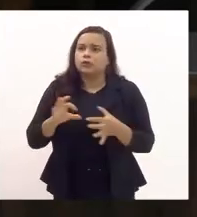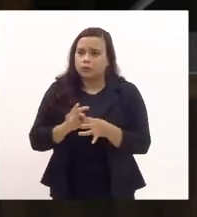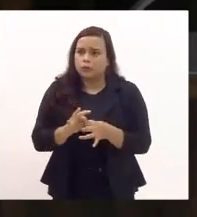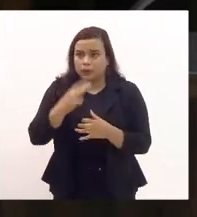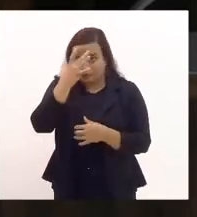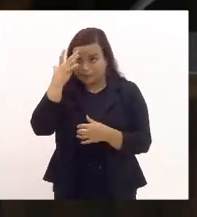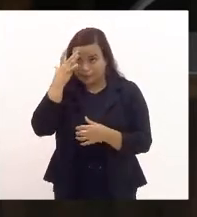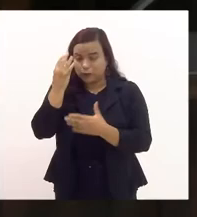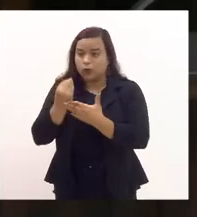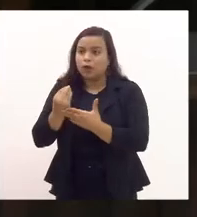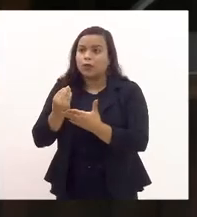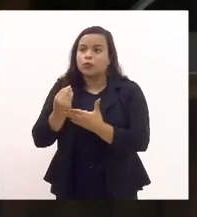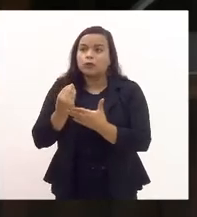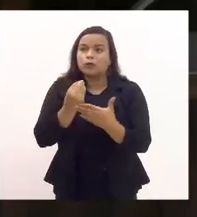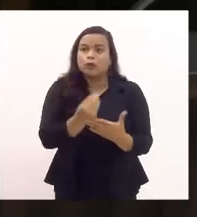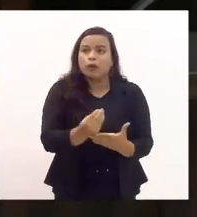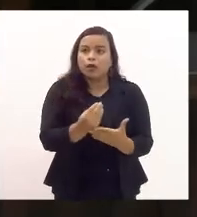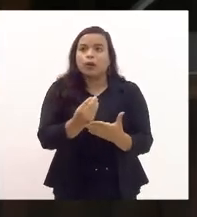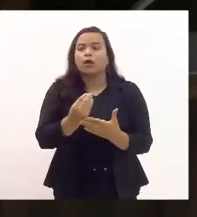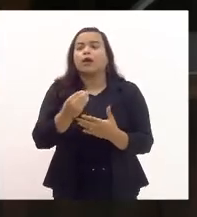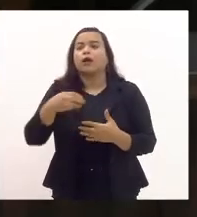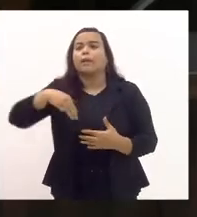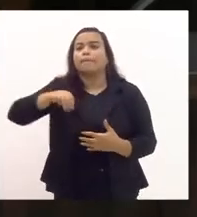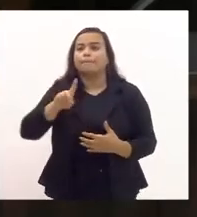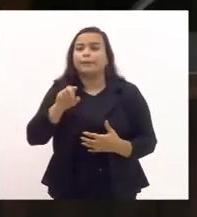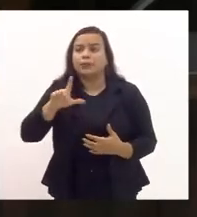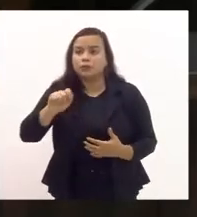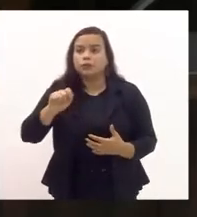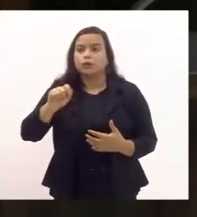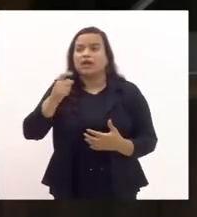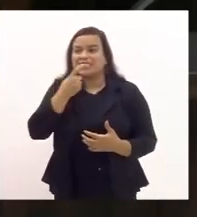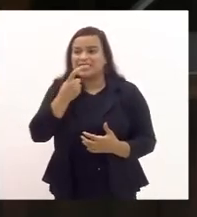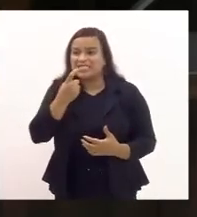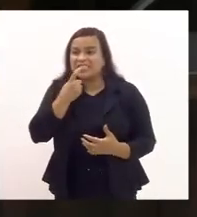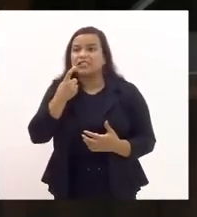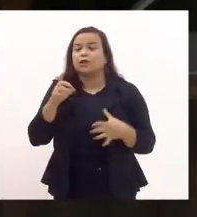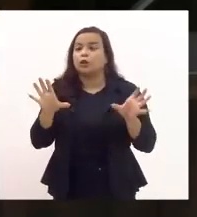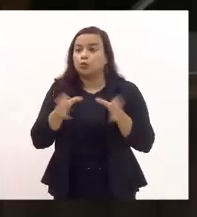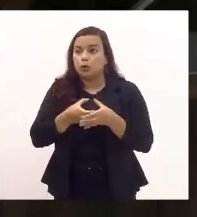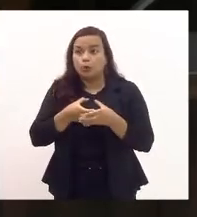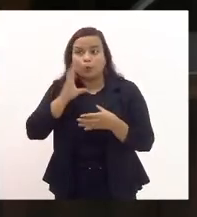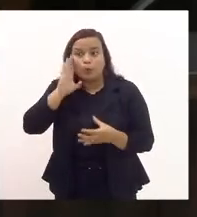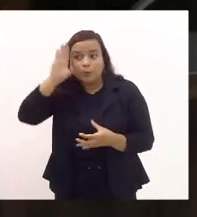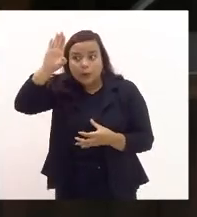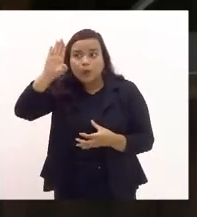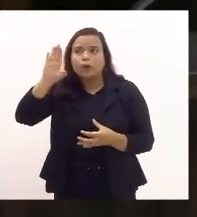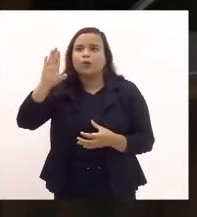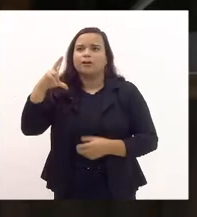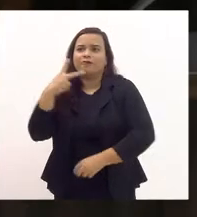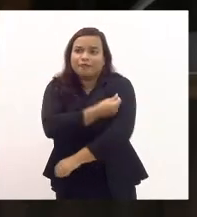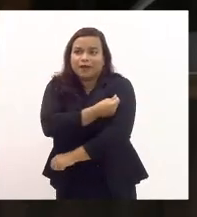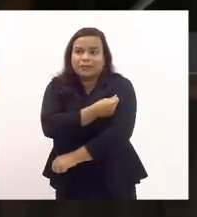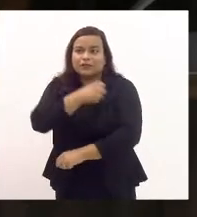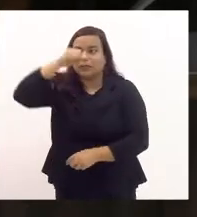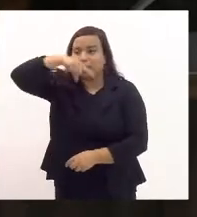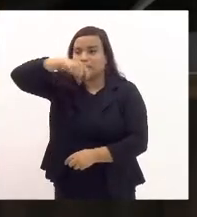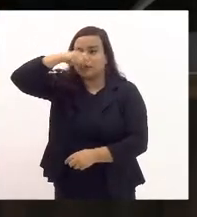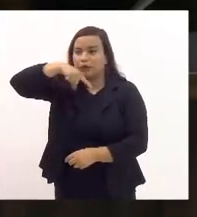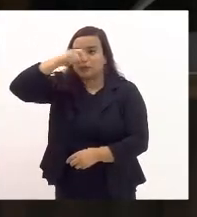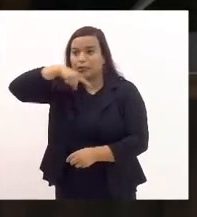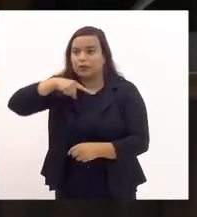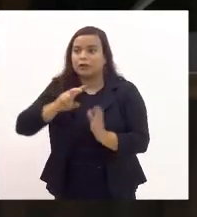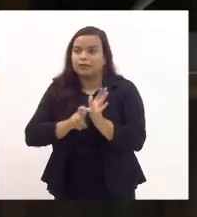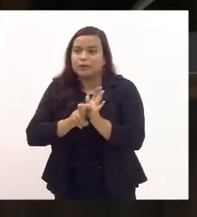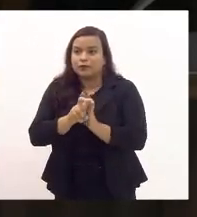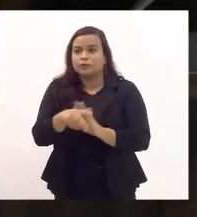de medula óssea no nos grupos prioritários de vacinação gratuita contra o vírus da gripe no âmbito do Estado do Rio de Janeiro